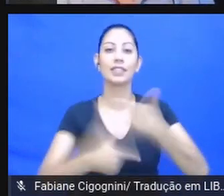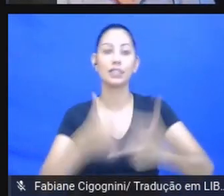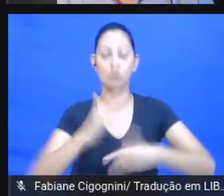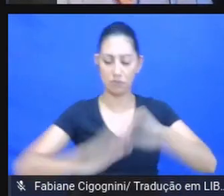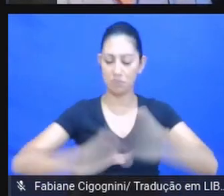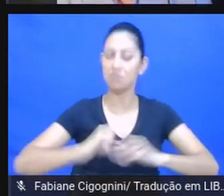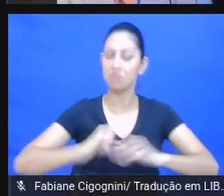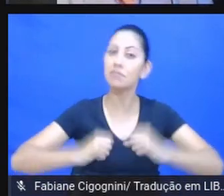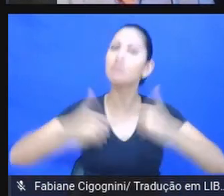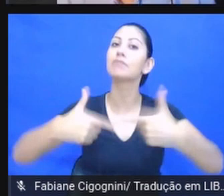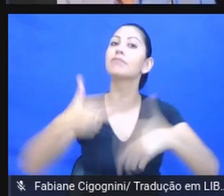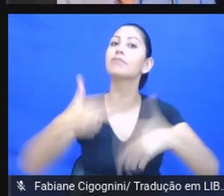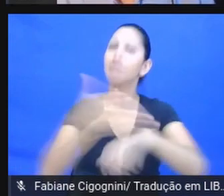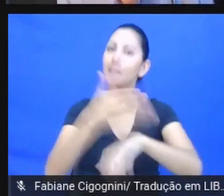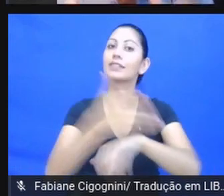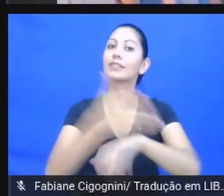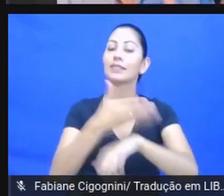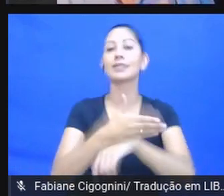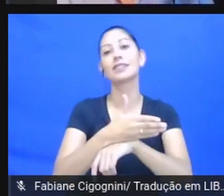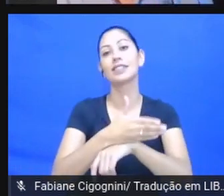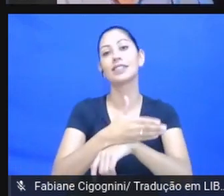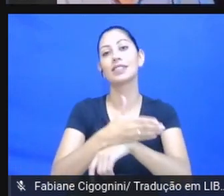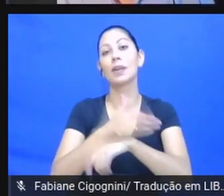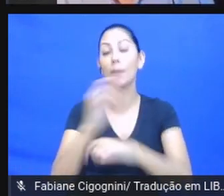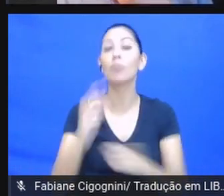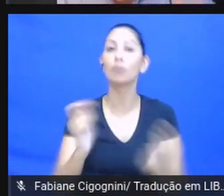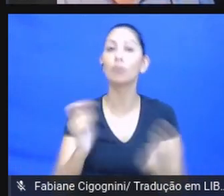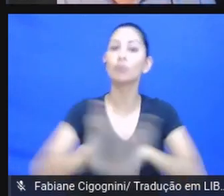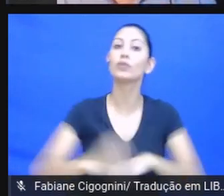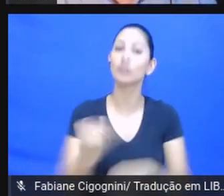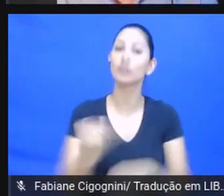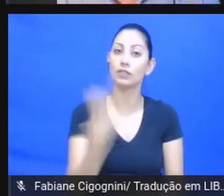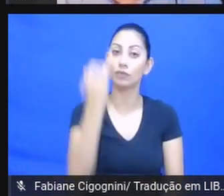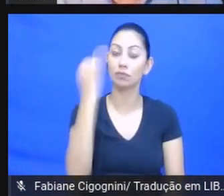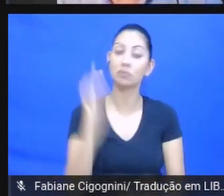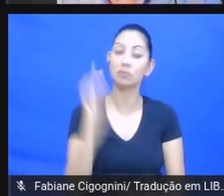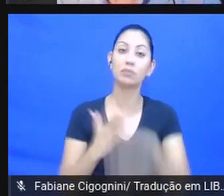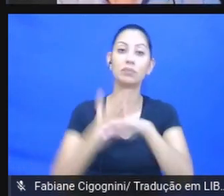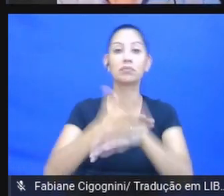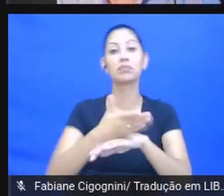bem participativo, e que ele pode ser feito pessoalmente ou